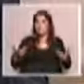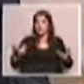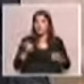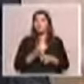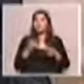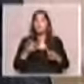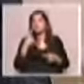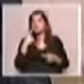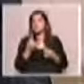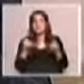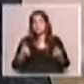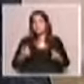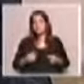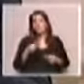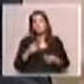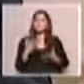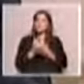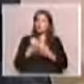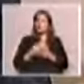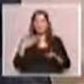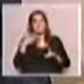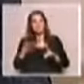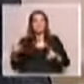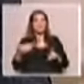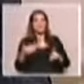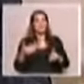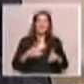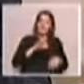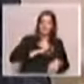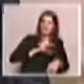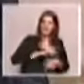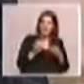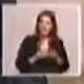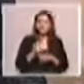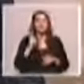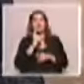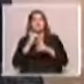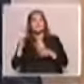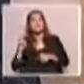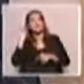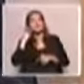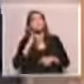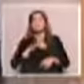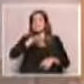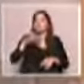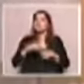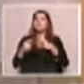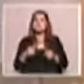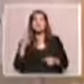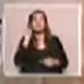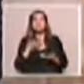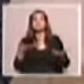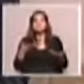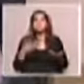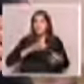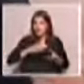muito visto estes ganhos indiretos do queijo e de por qual é que é a importância de estarmos a valorizar o mercado do queijo Serra da Estrela. Não é só pelo próprio queijo,